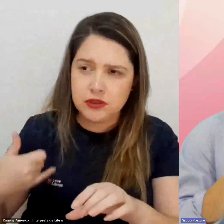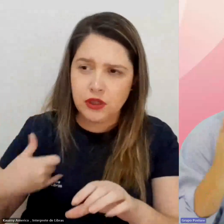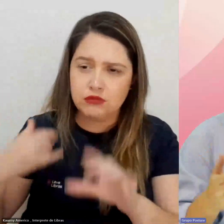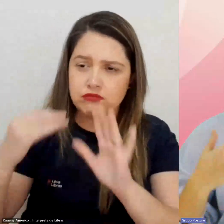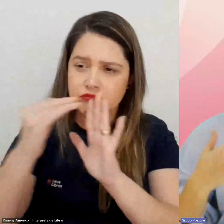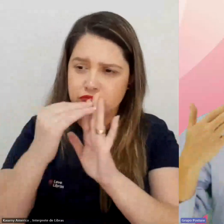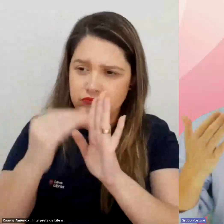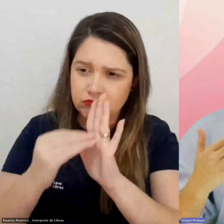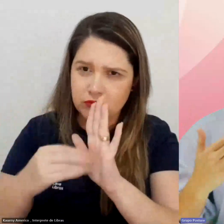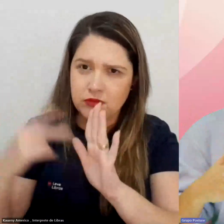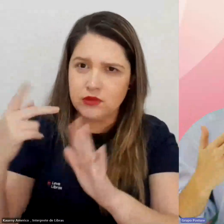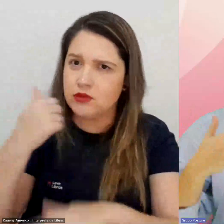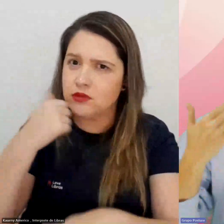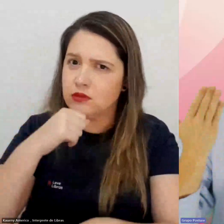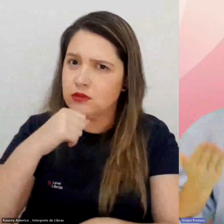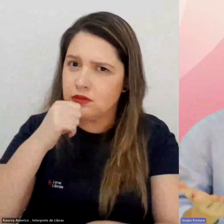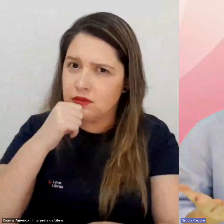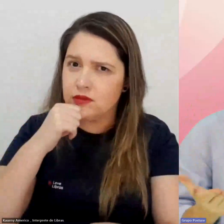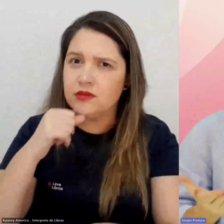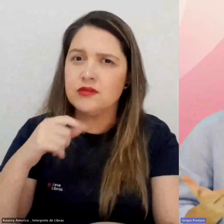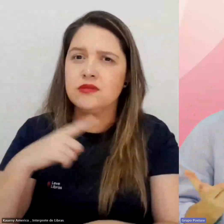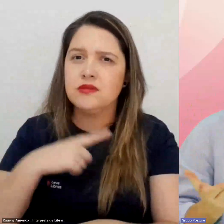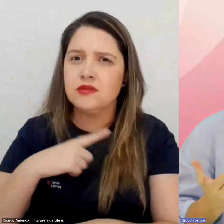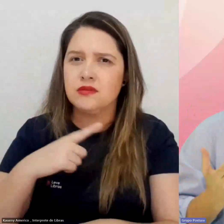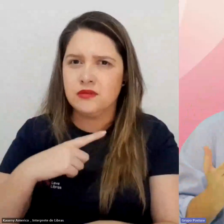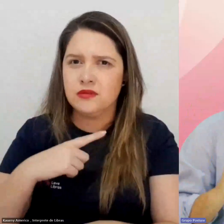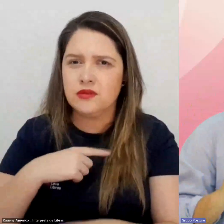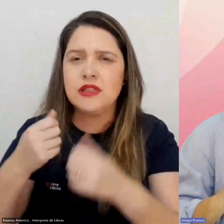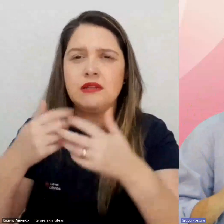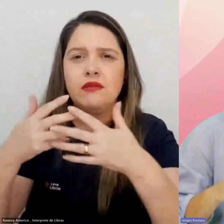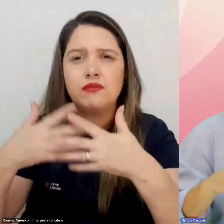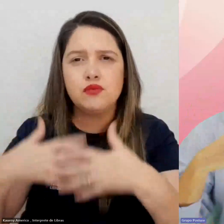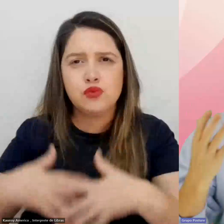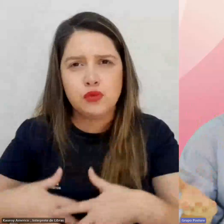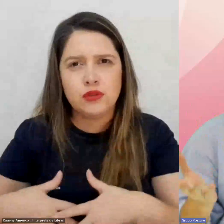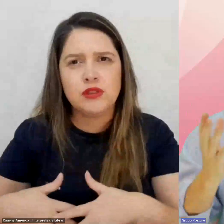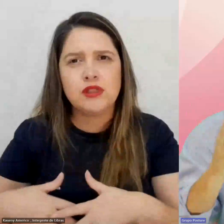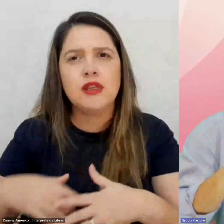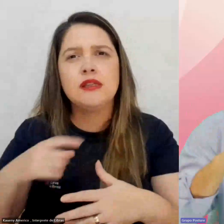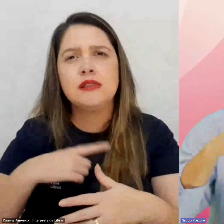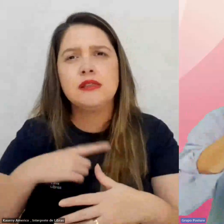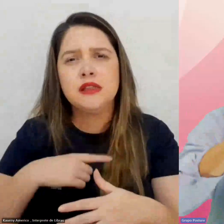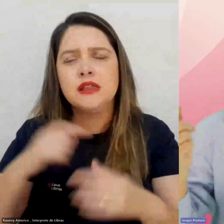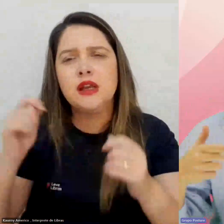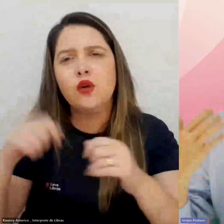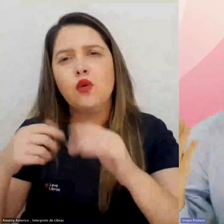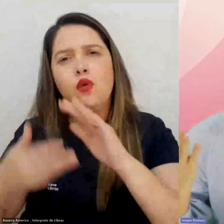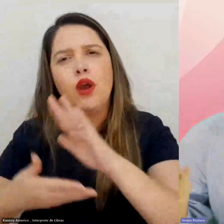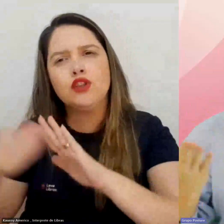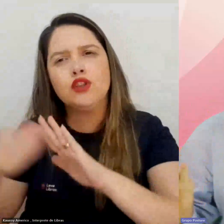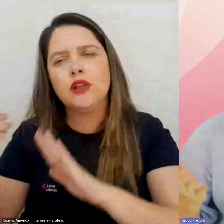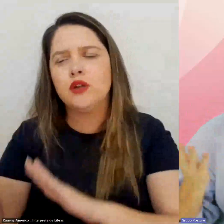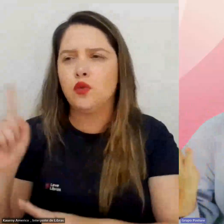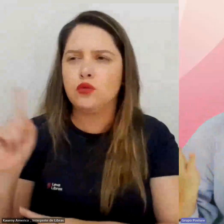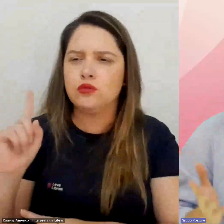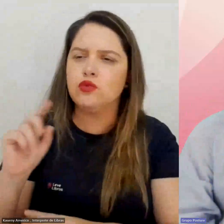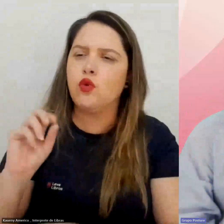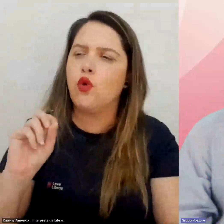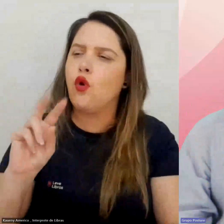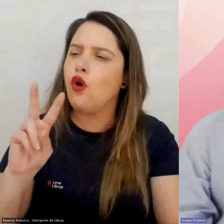uma idade onde o ovário ainda estava funcionando, para dizer se a retirada ou não de ovário e útero seria ou